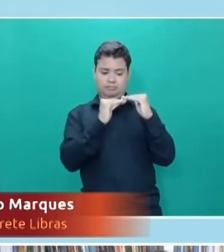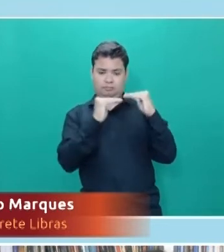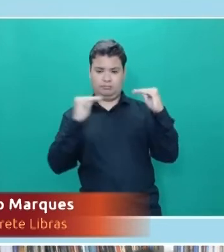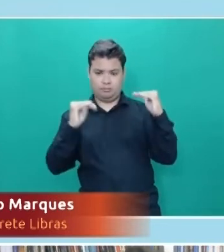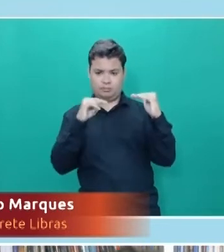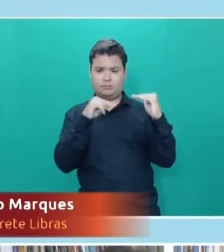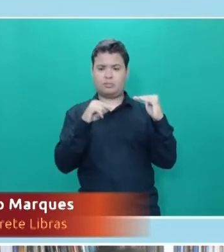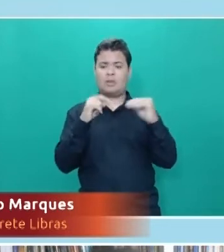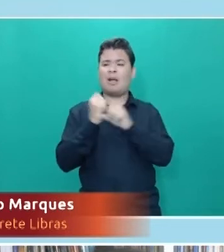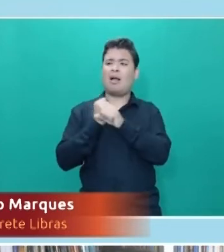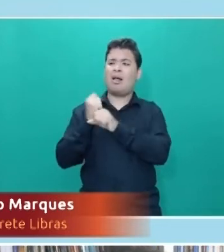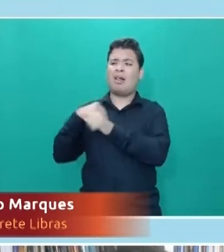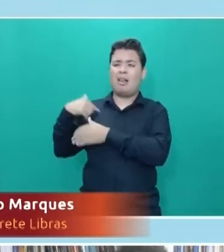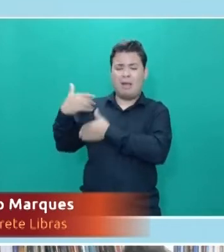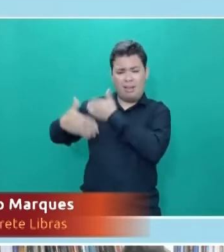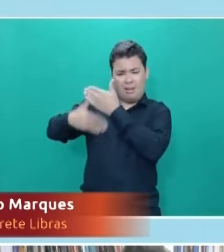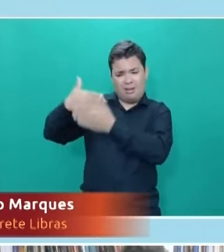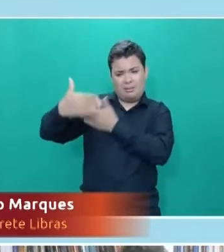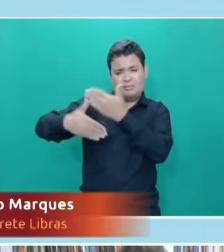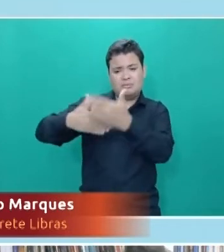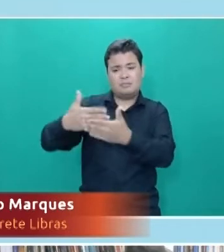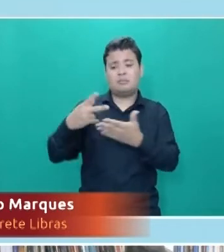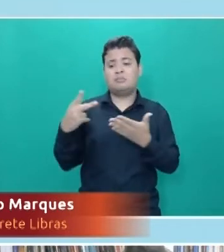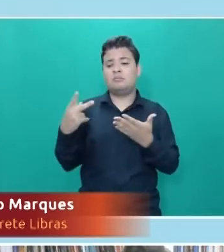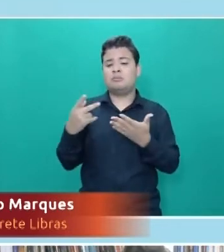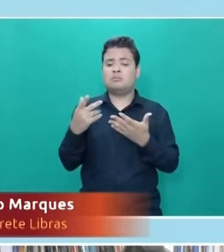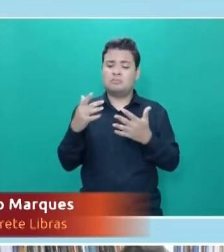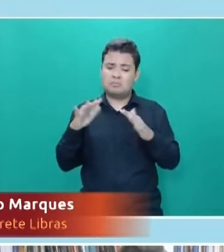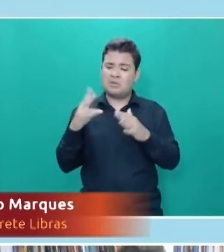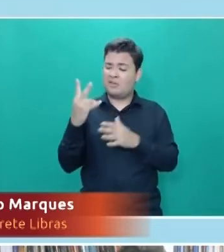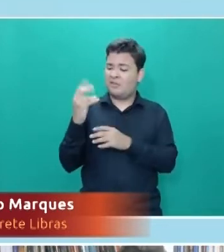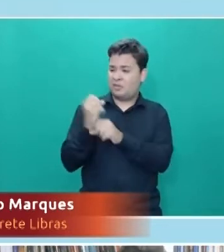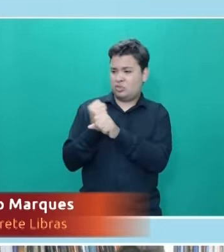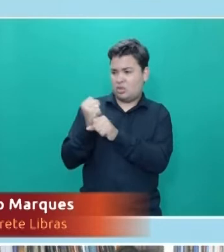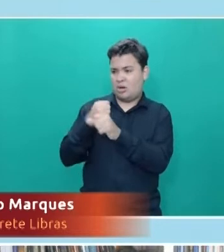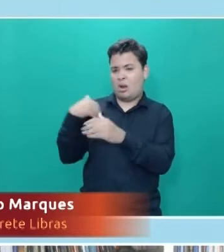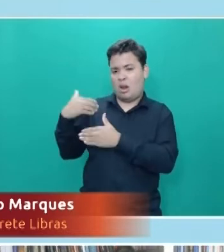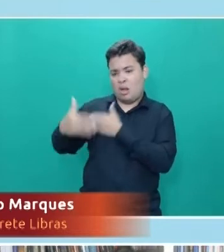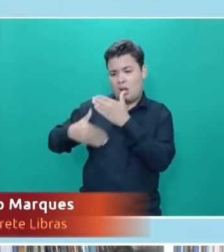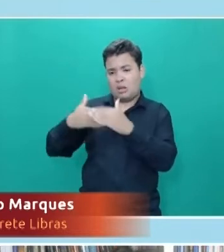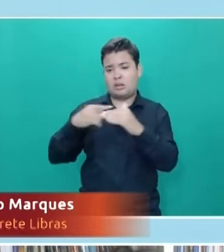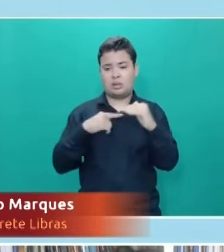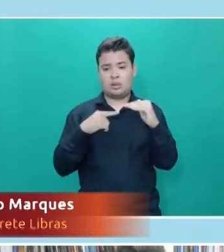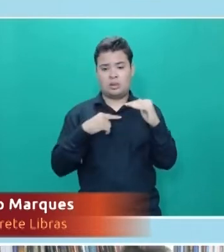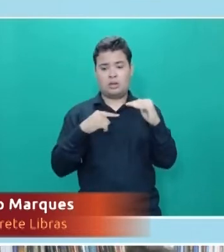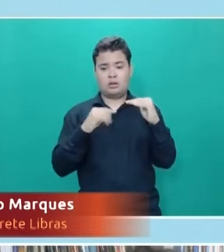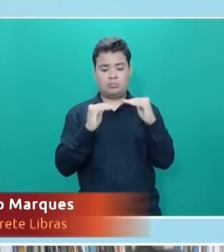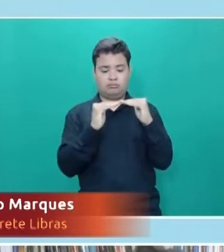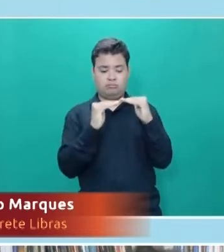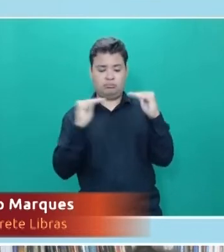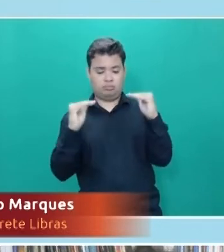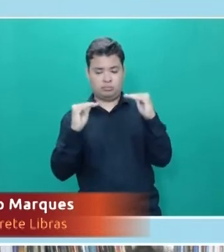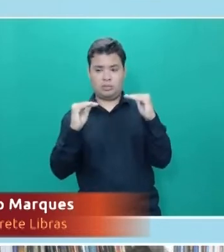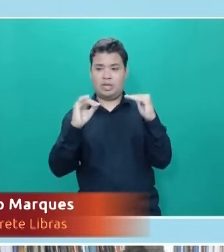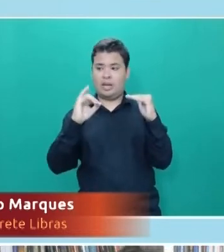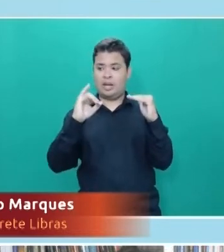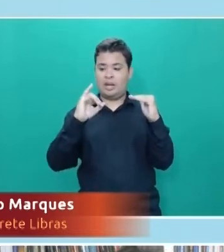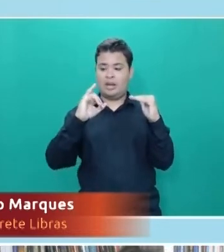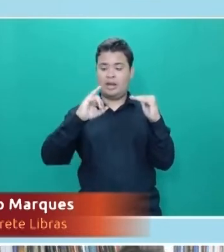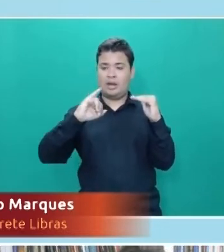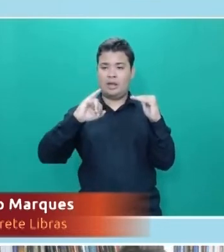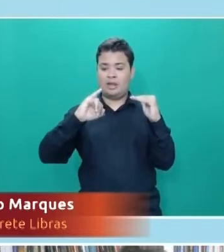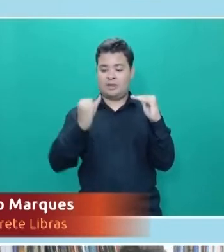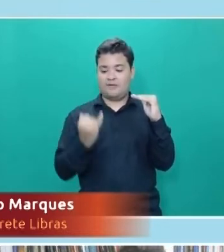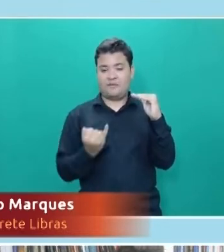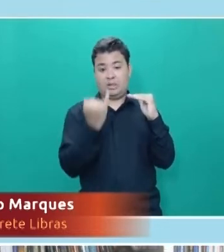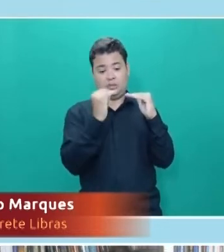últimos anos, vamos colocar aí uma amostragem de 20 anos, eles vêm sendo reajustados acima, na média, acima da inflação. A questão é que